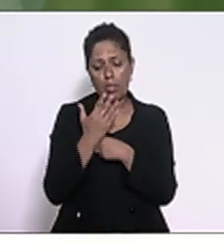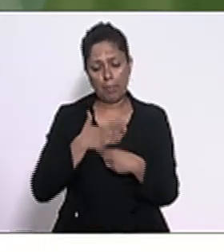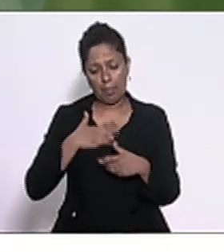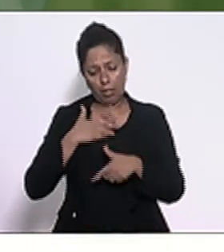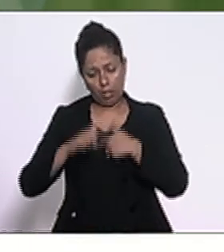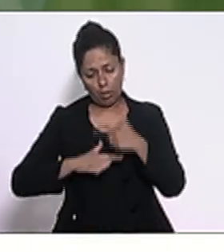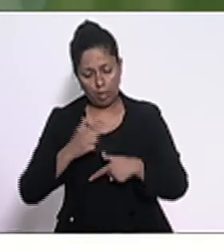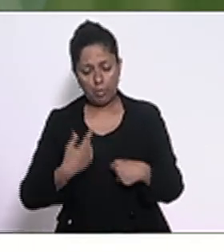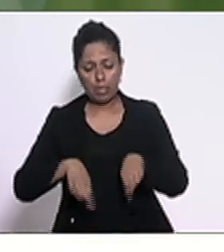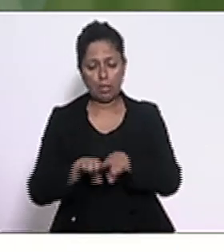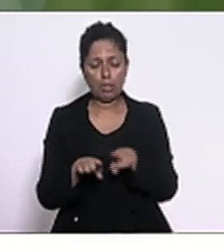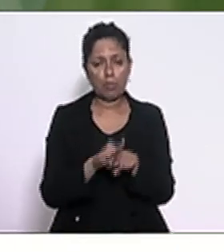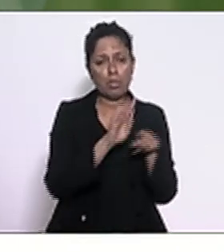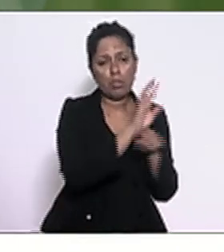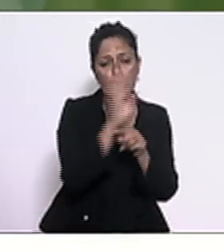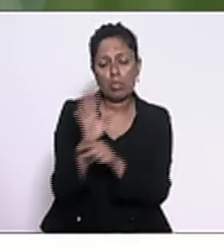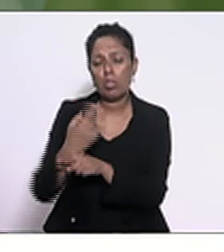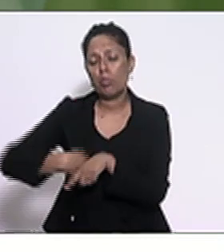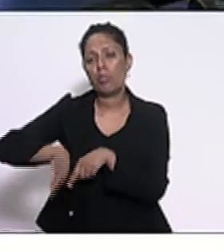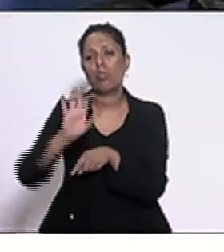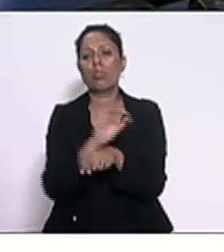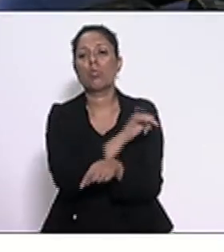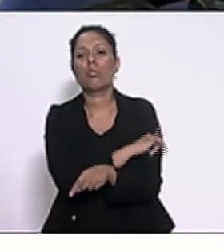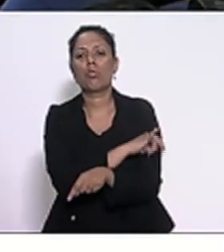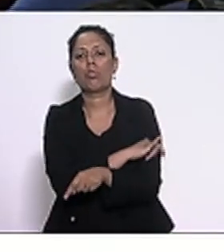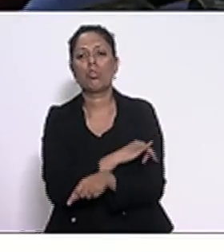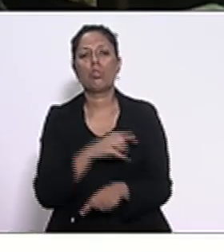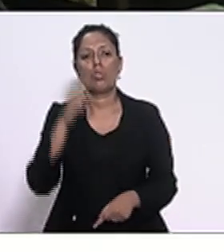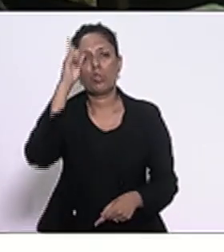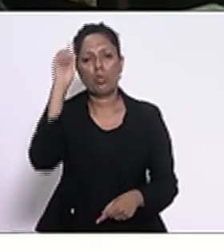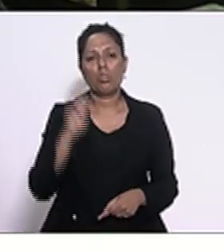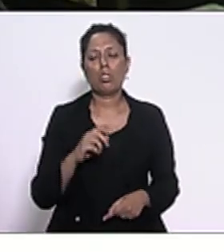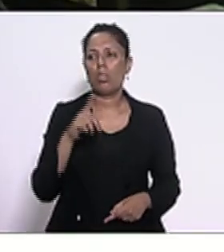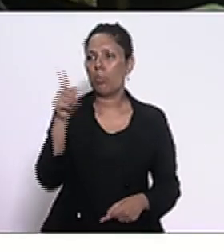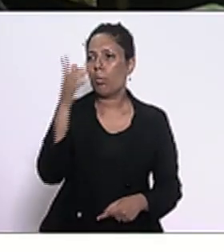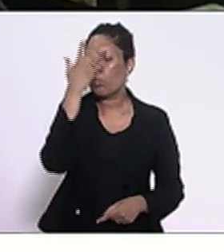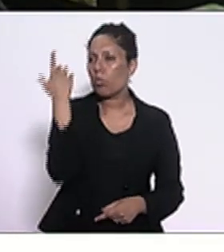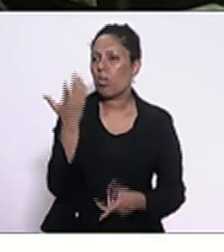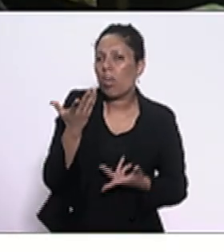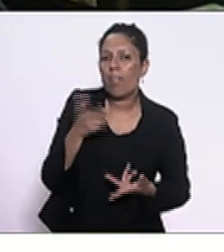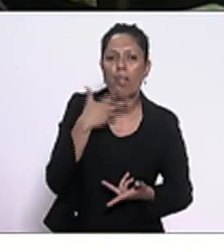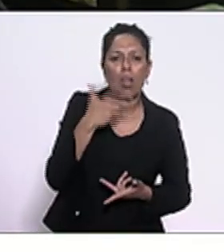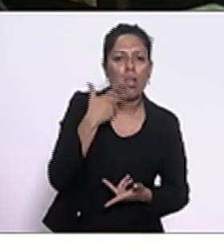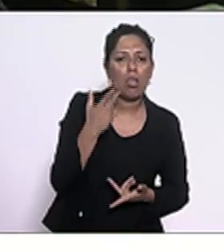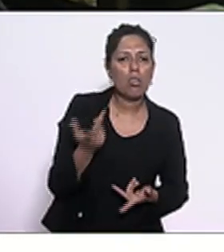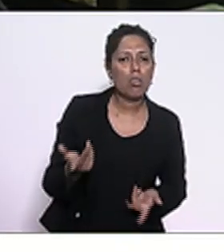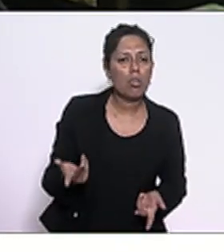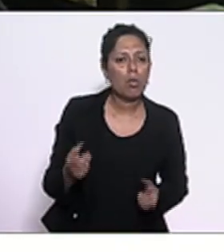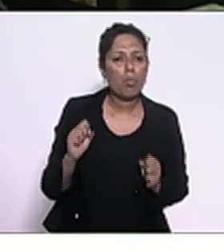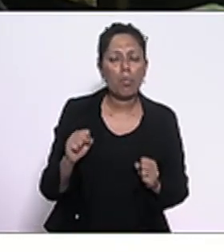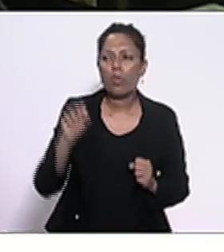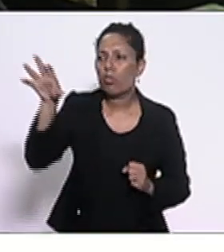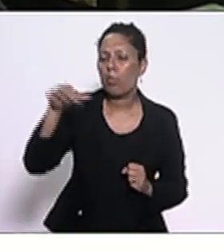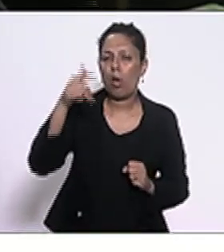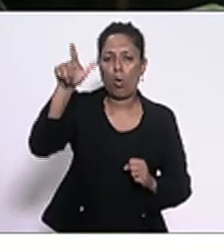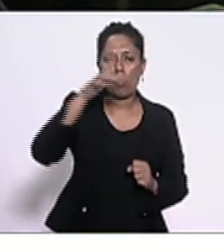para o governo do Estado. Não sei se alguém da sua equipe quer fazer alguma intervenção nessa primeira etapa, eu posso passar para uma outra, que